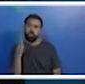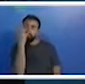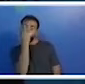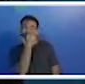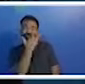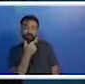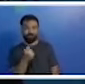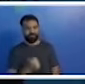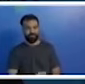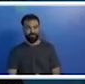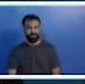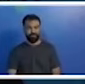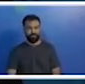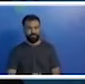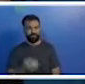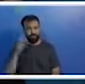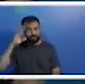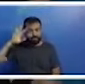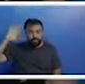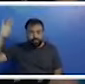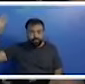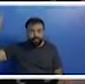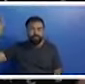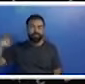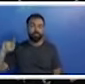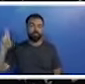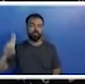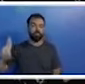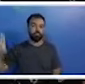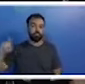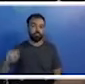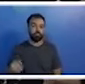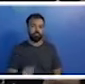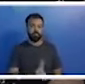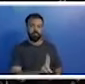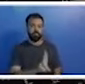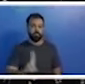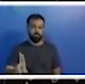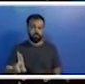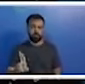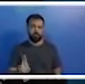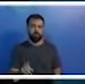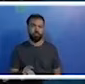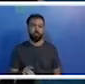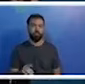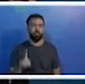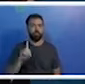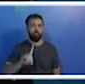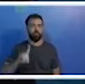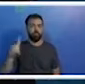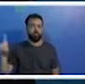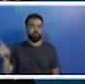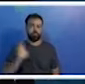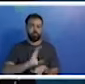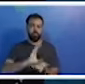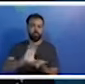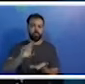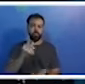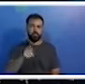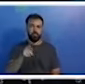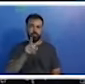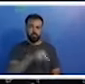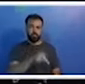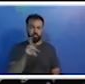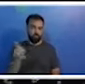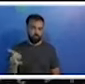bem bonito tá certo cozinha sua criatividade vocês vão colocar o nome e data na página e vamos dar para sua professora Tá certo